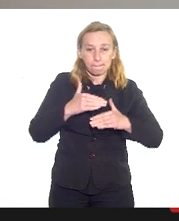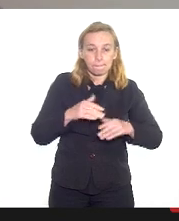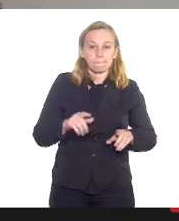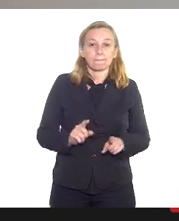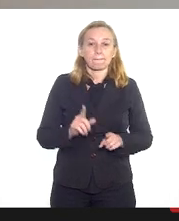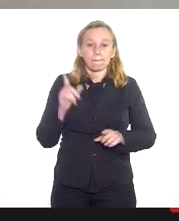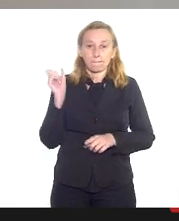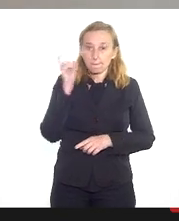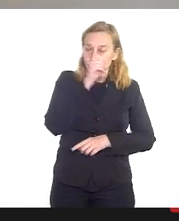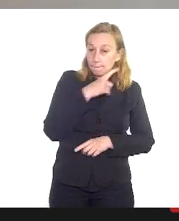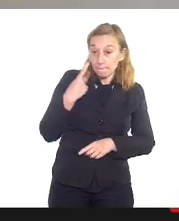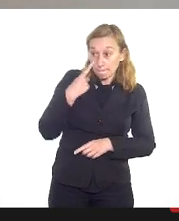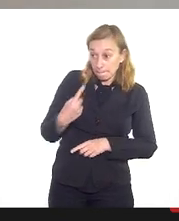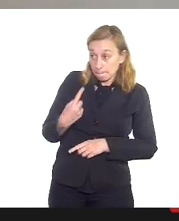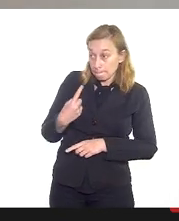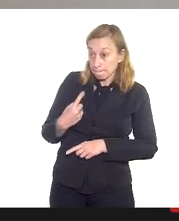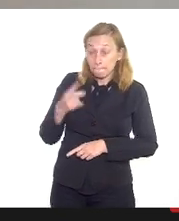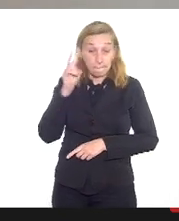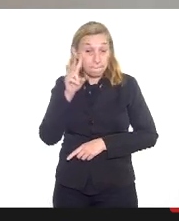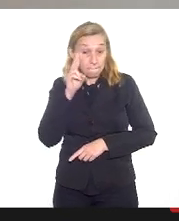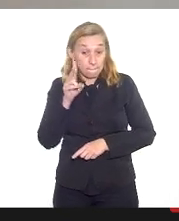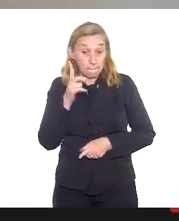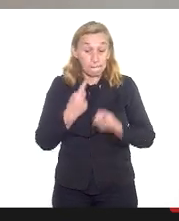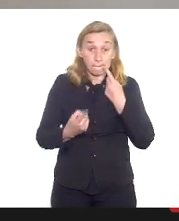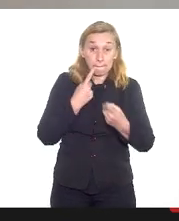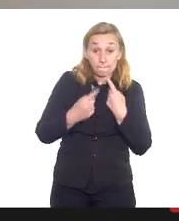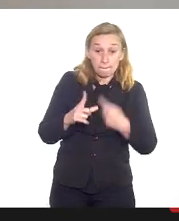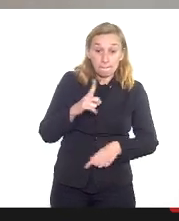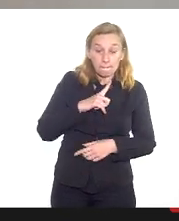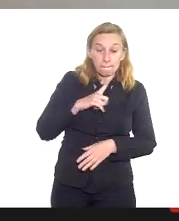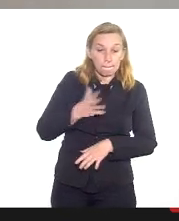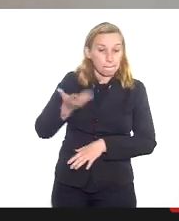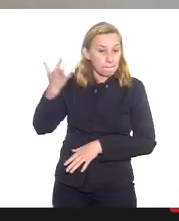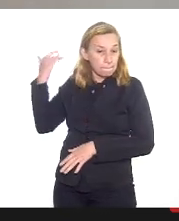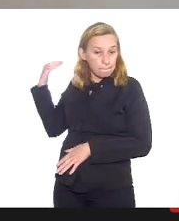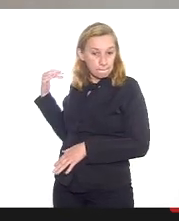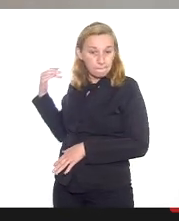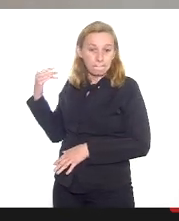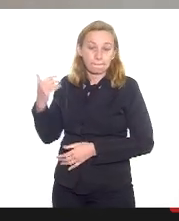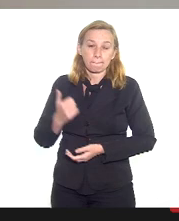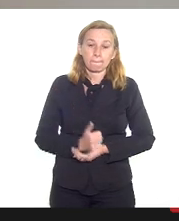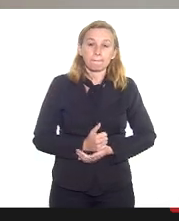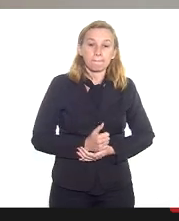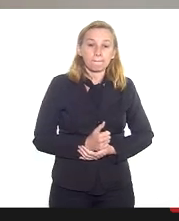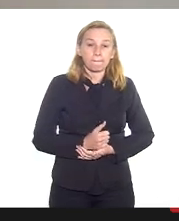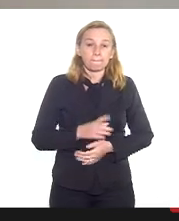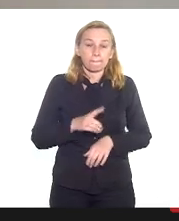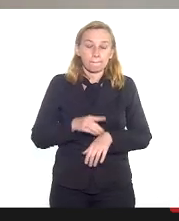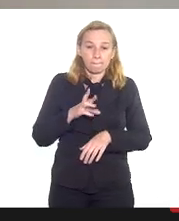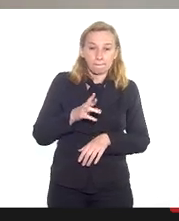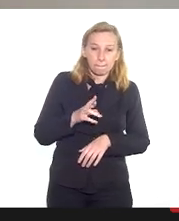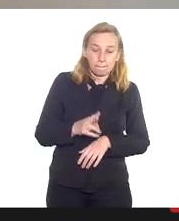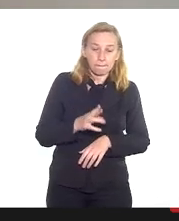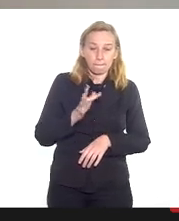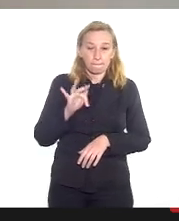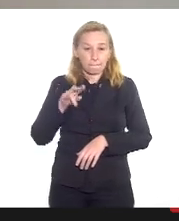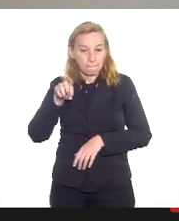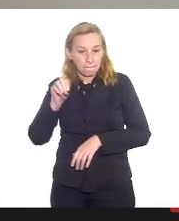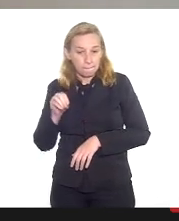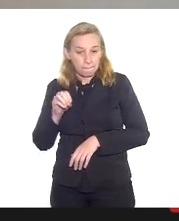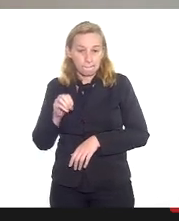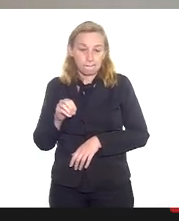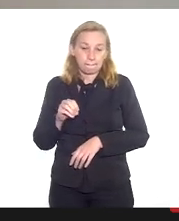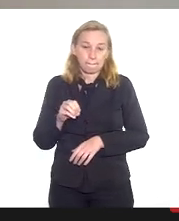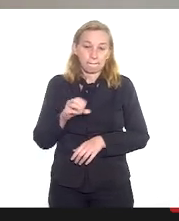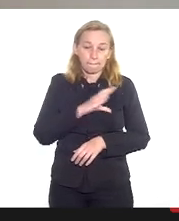A dificuldade que eu vejo, eu lembro das discussões que a gente teve lá no ano passado, ainda na gestão, né, quando o doutor Vinícius era o coordenador, é que a gente